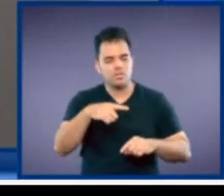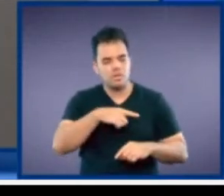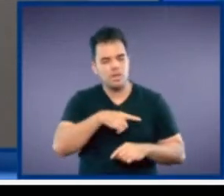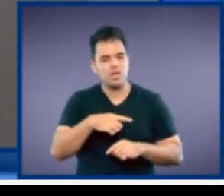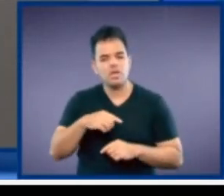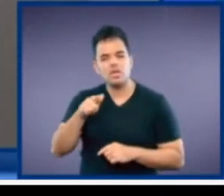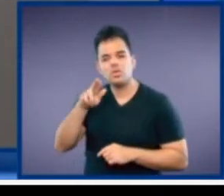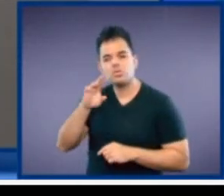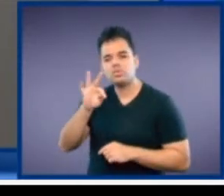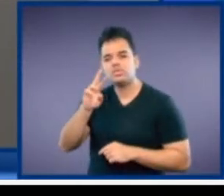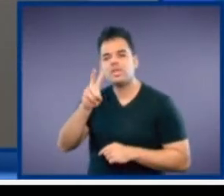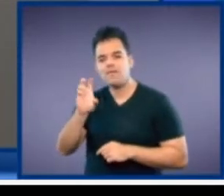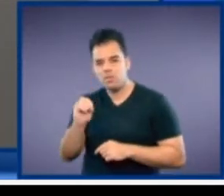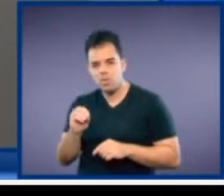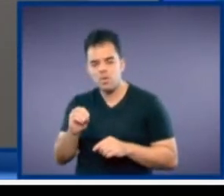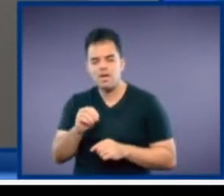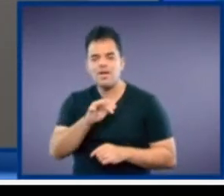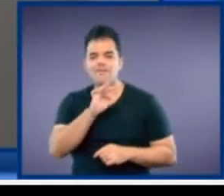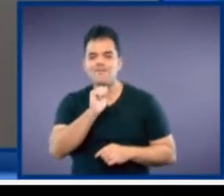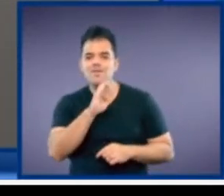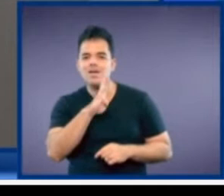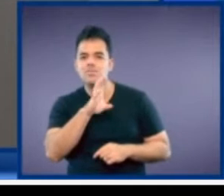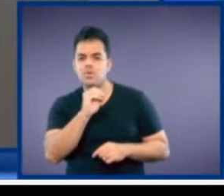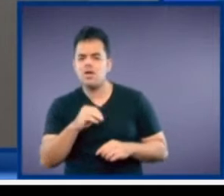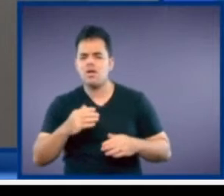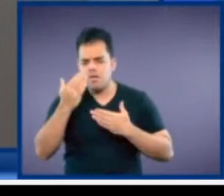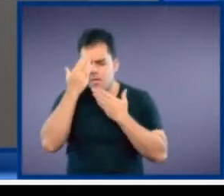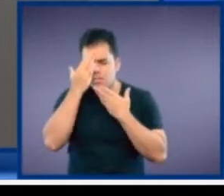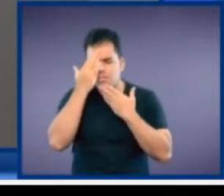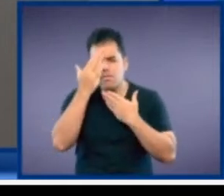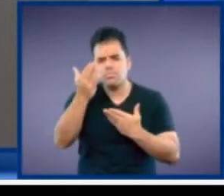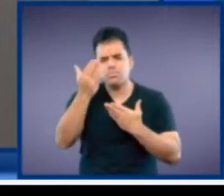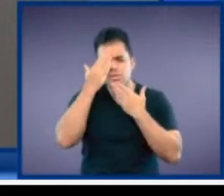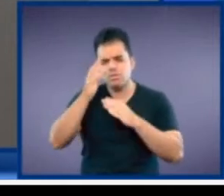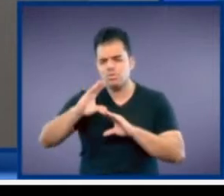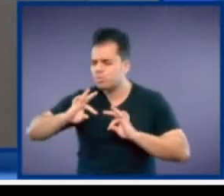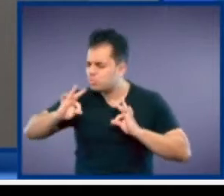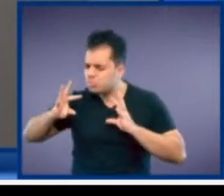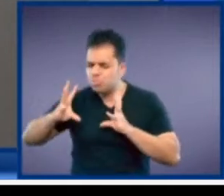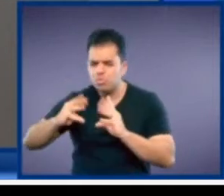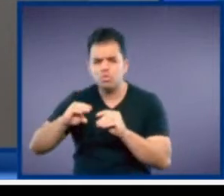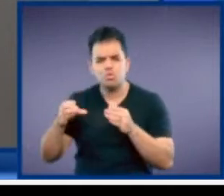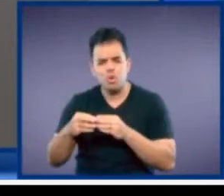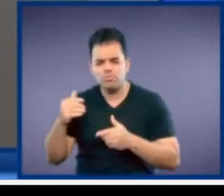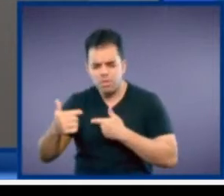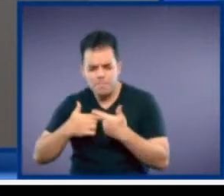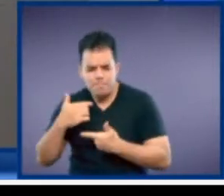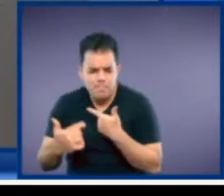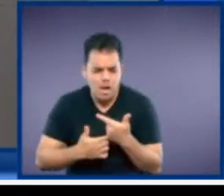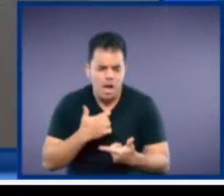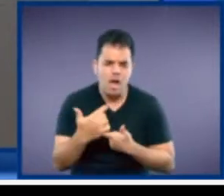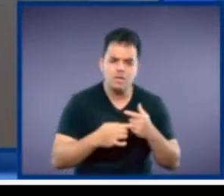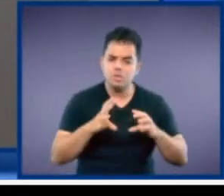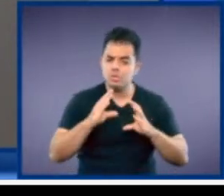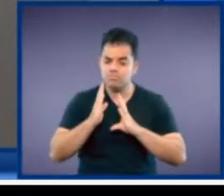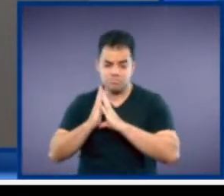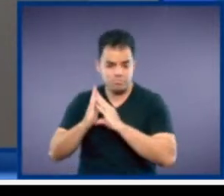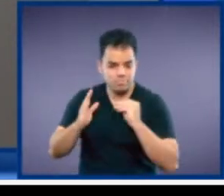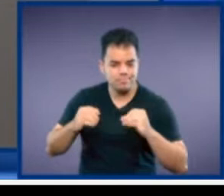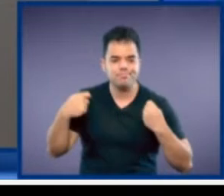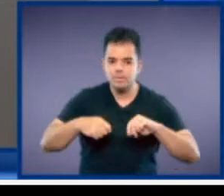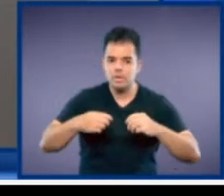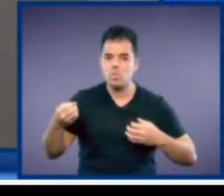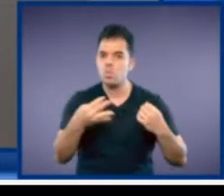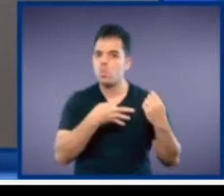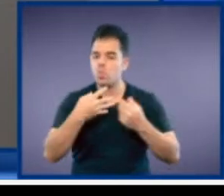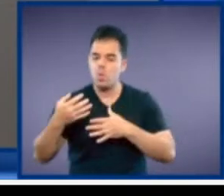Abrão, quero agradecer a dedicação e o trabalho de toda a equipe que ajudou a construir uma modelagem que exigiu inovação.